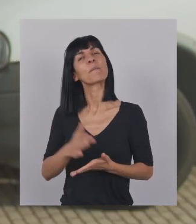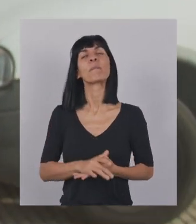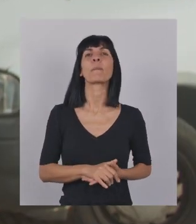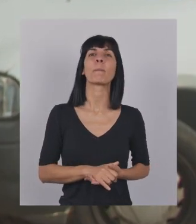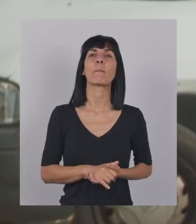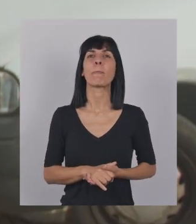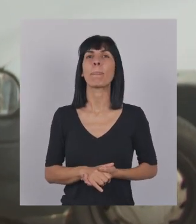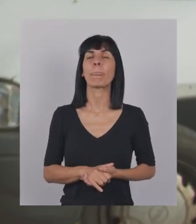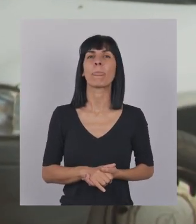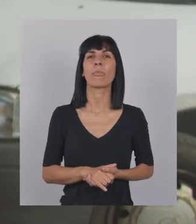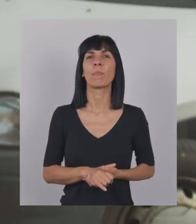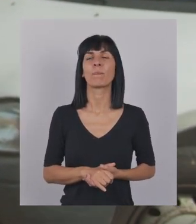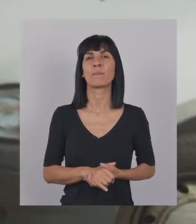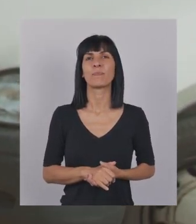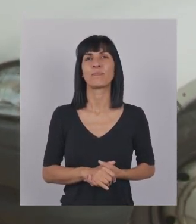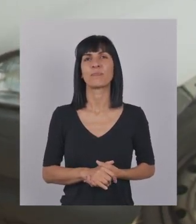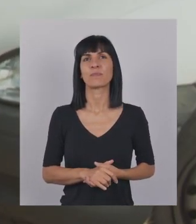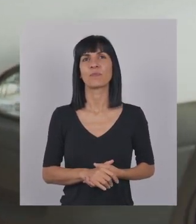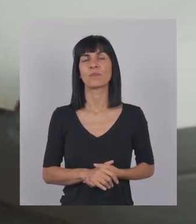E aí